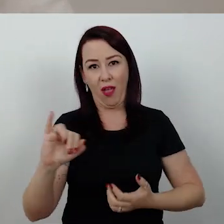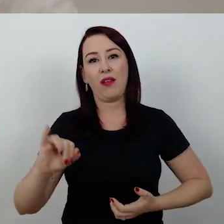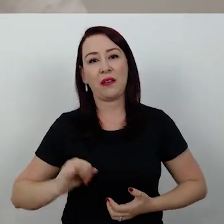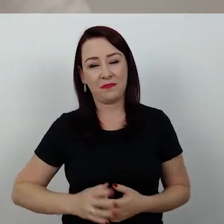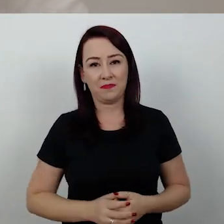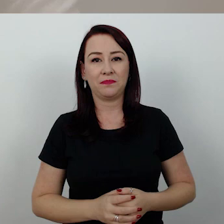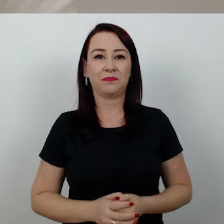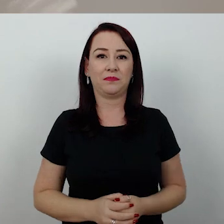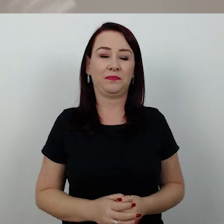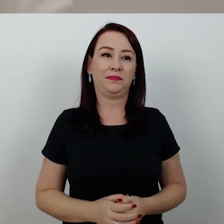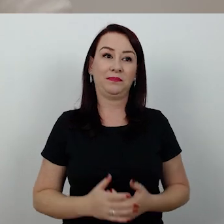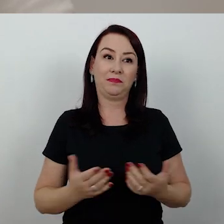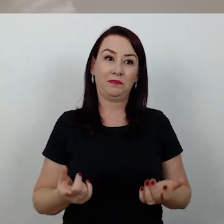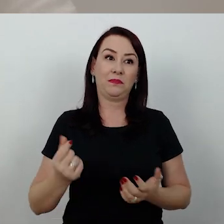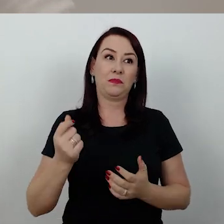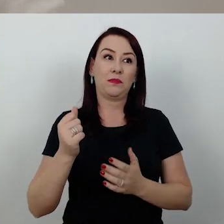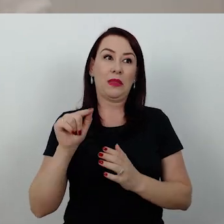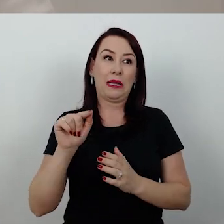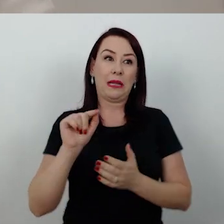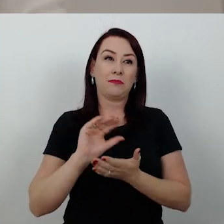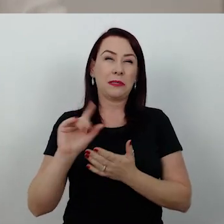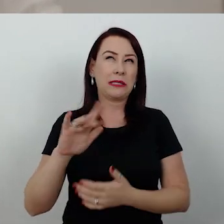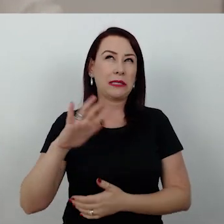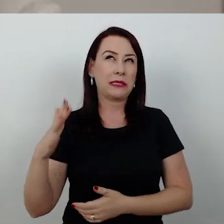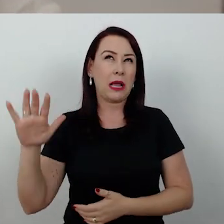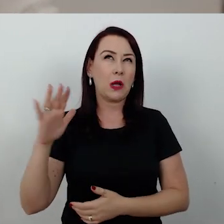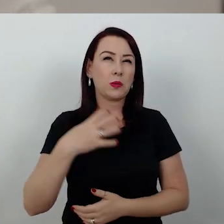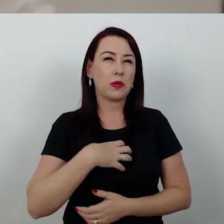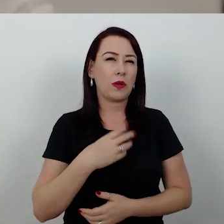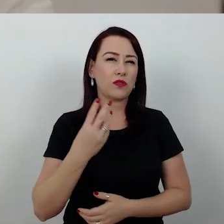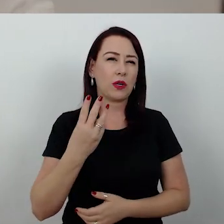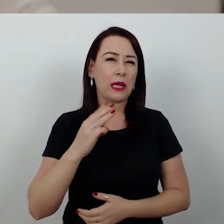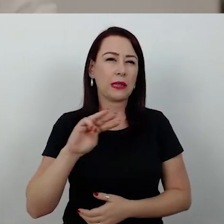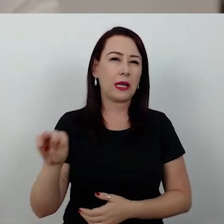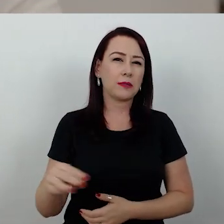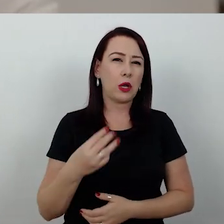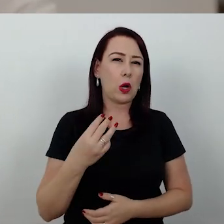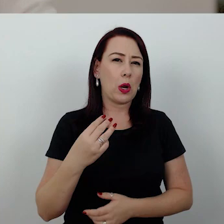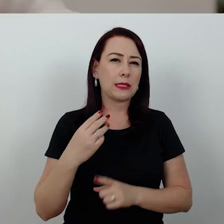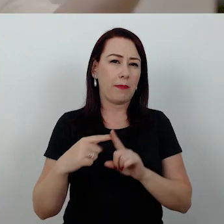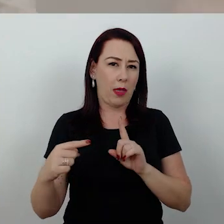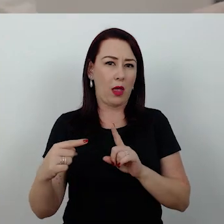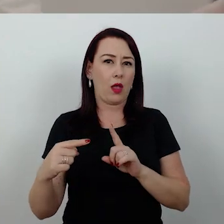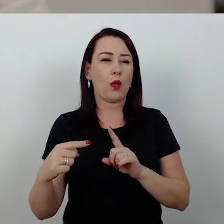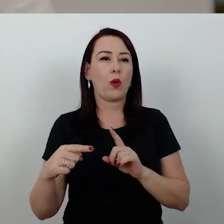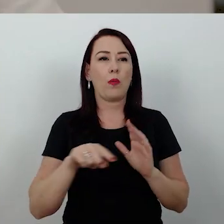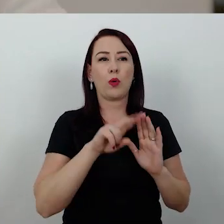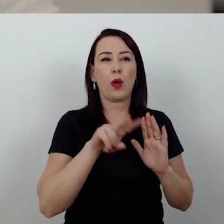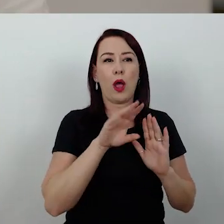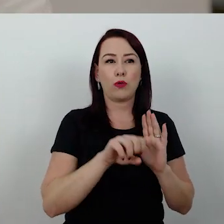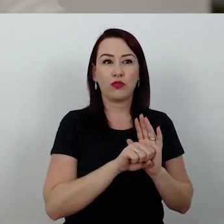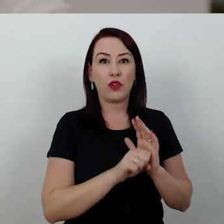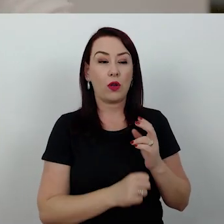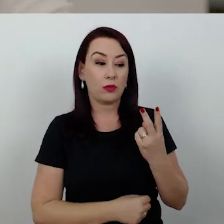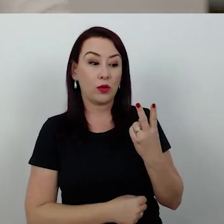né? O orçamento, por exemplo, de Santos, acho que foi de 3,5 milhões, né? E só para o audiovisual, acho que foram